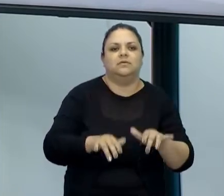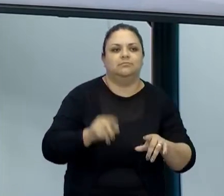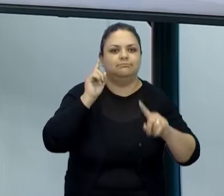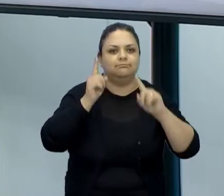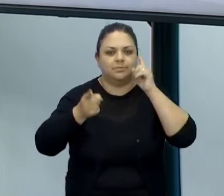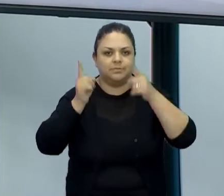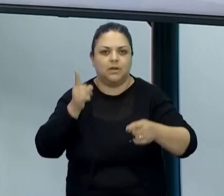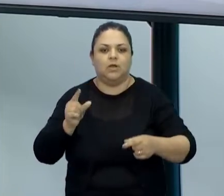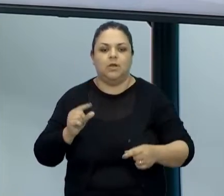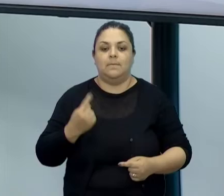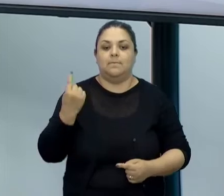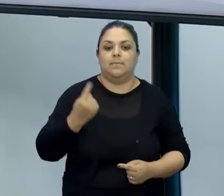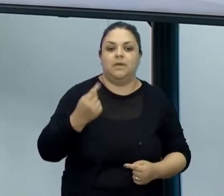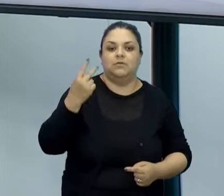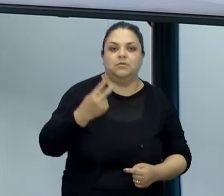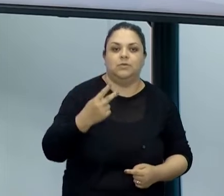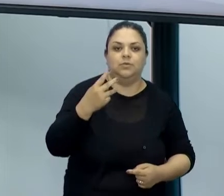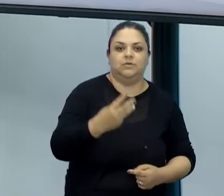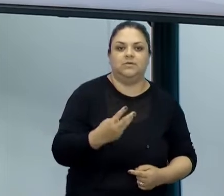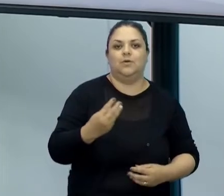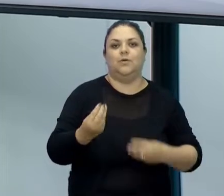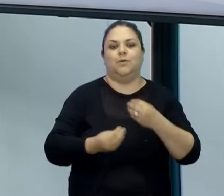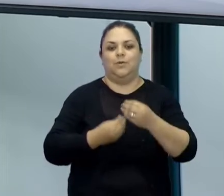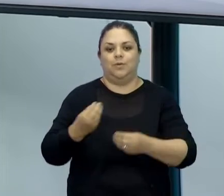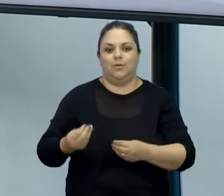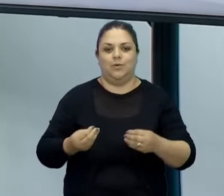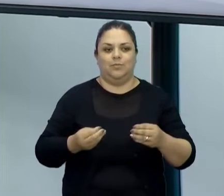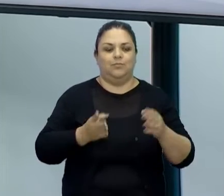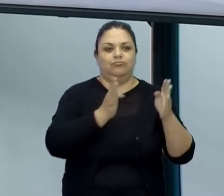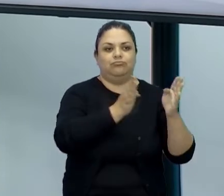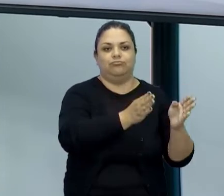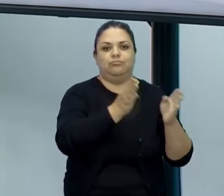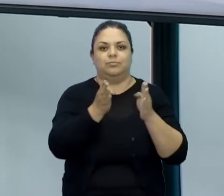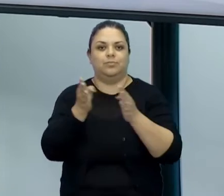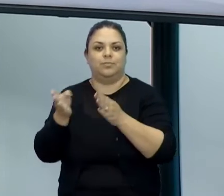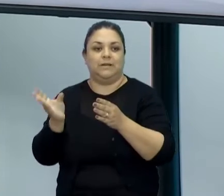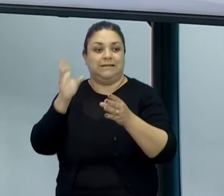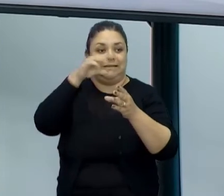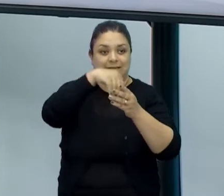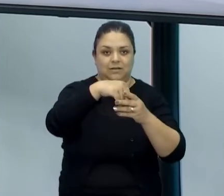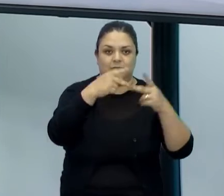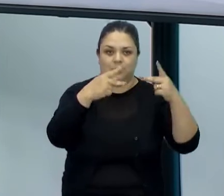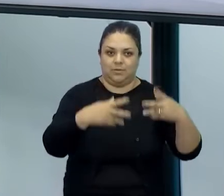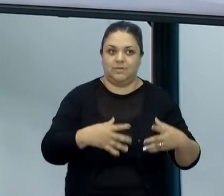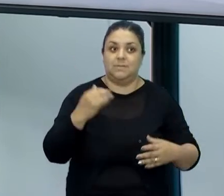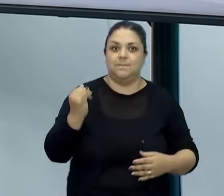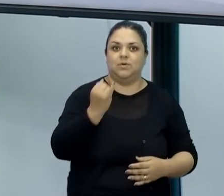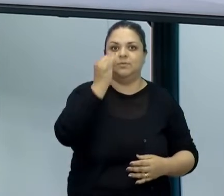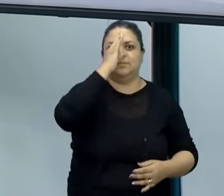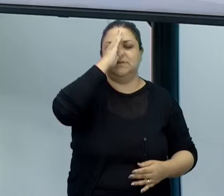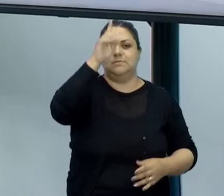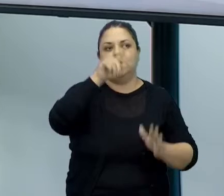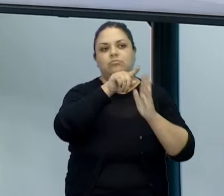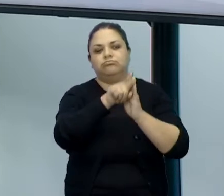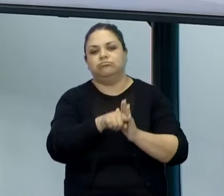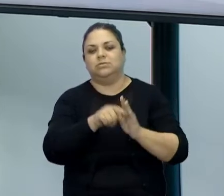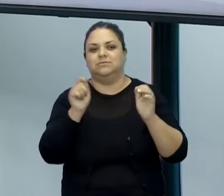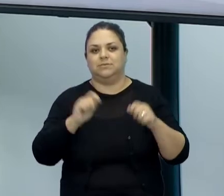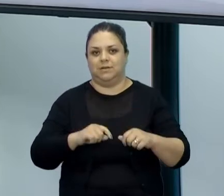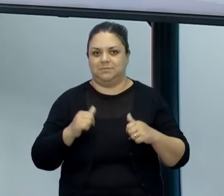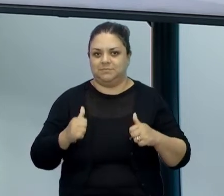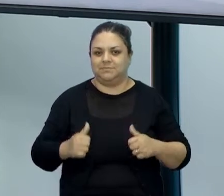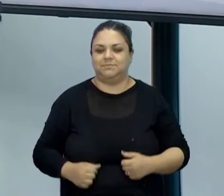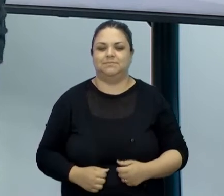os passos, quais são as partes da programação que são importantes de serem analisadas.